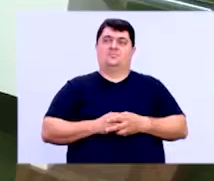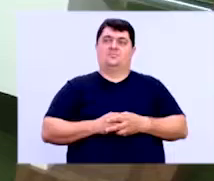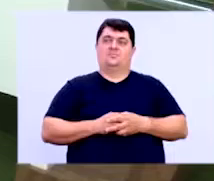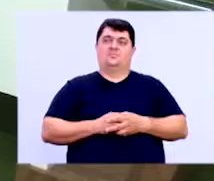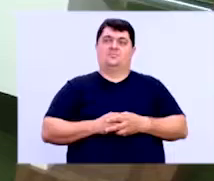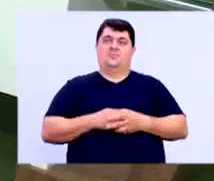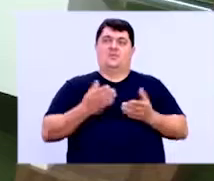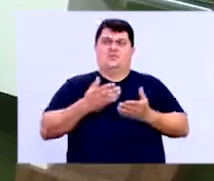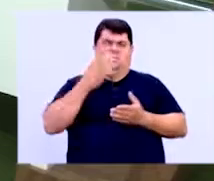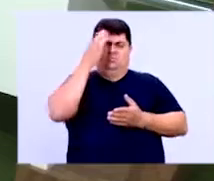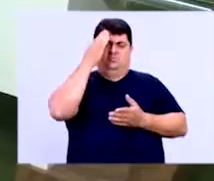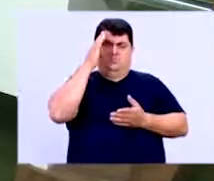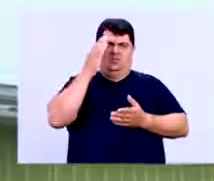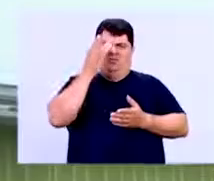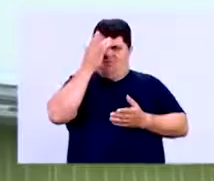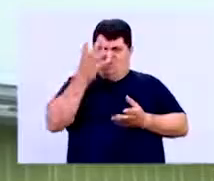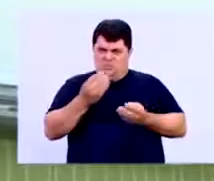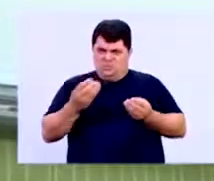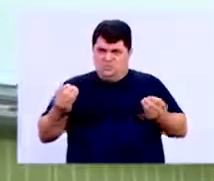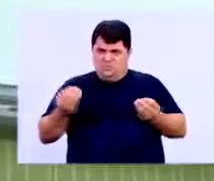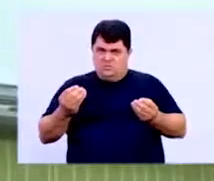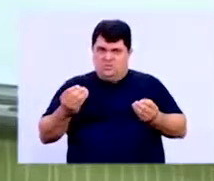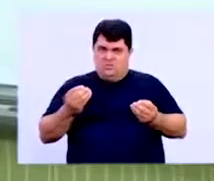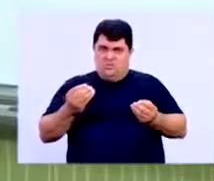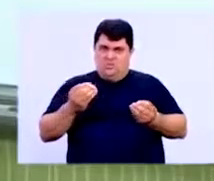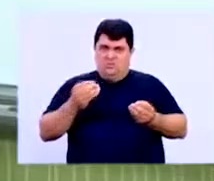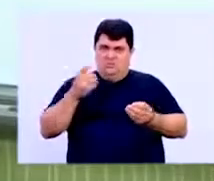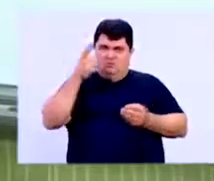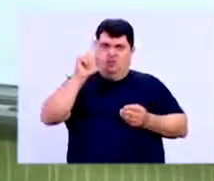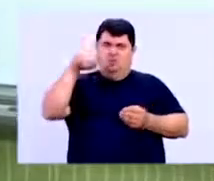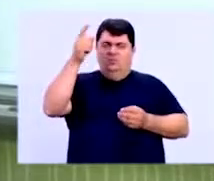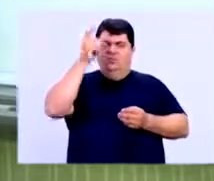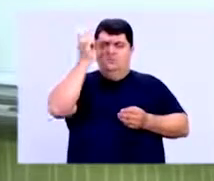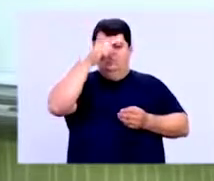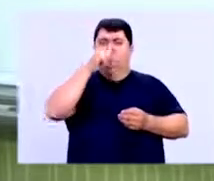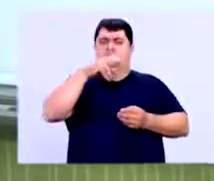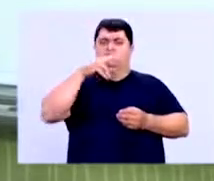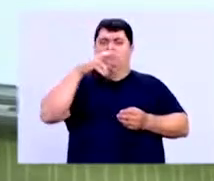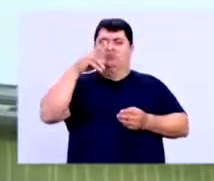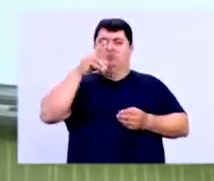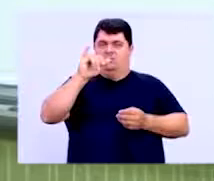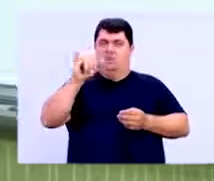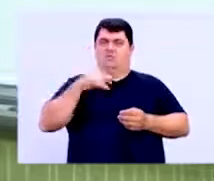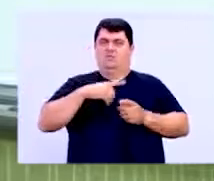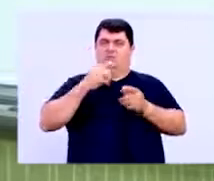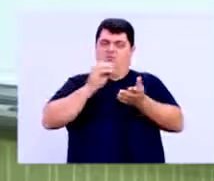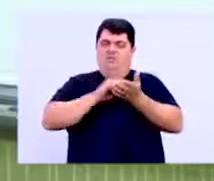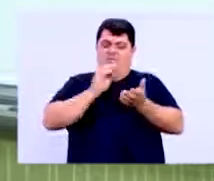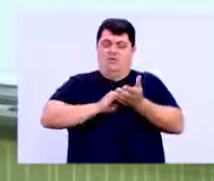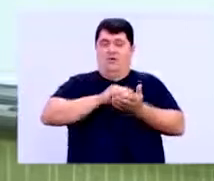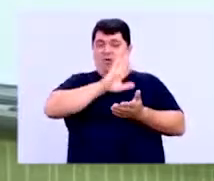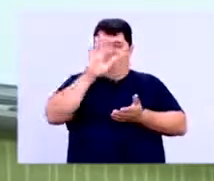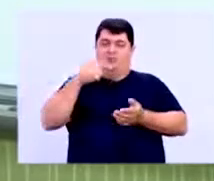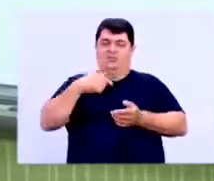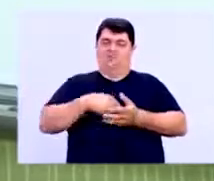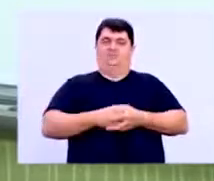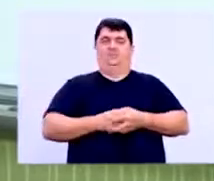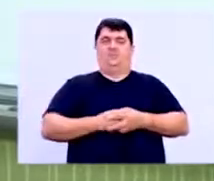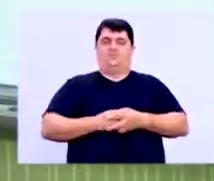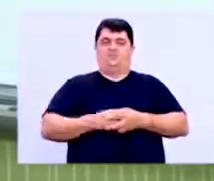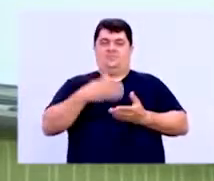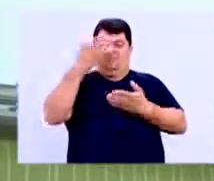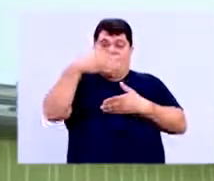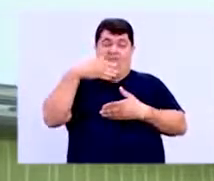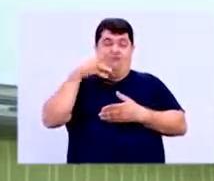hoje eu não estou entendendo, foi tão fácil assim? Não, a próxima eu vou botar mais difícil, pode deixar. Como ninguém deu um alô, eu vou botar mais difícil a prova de